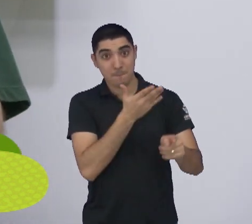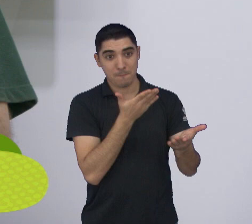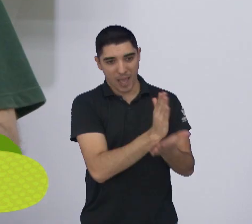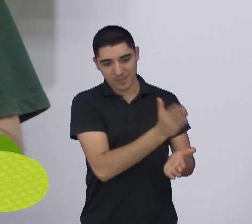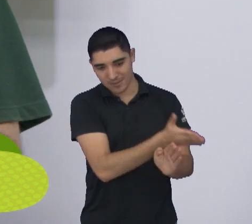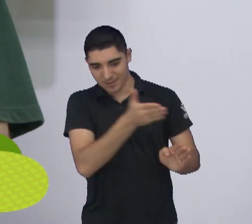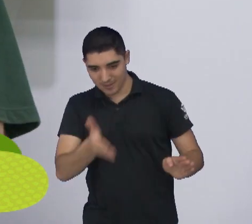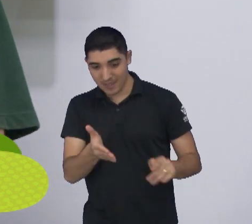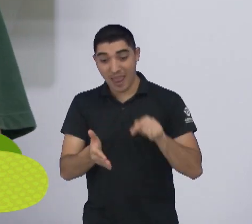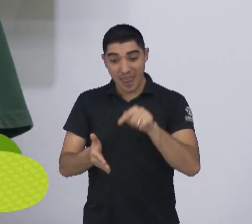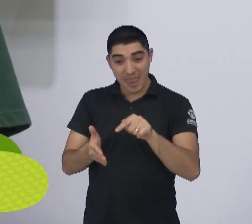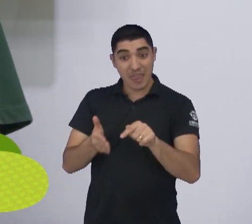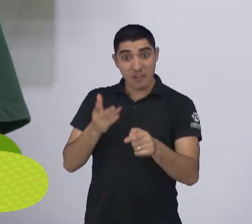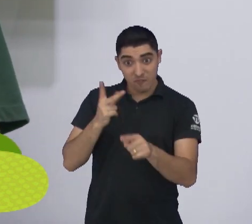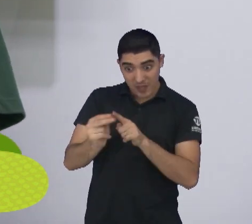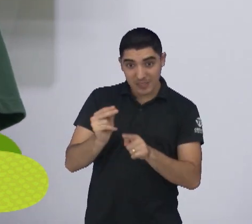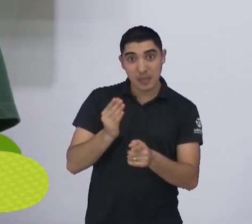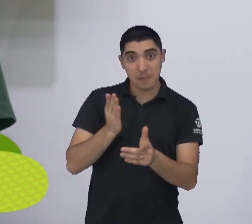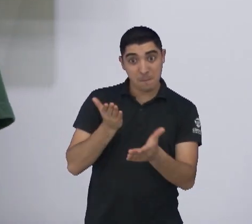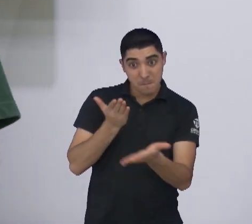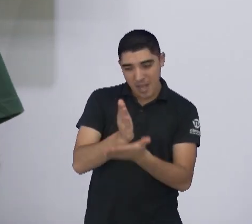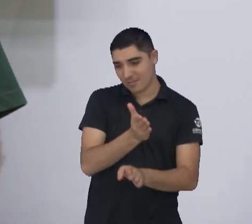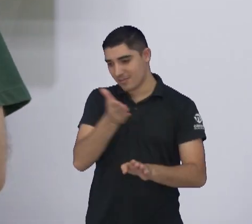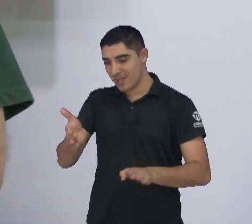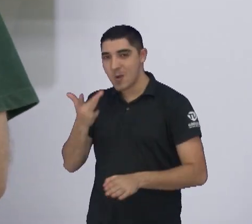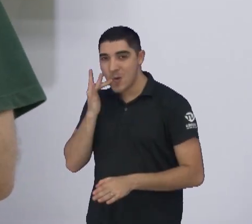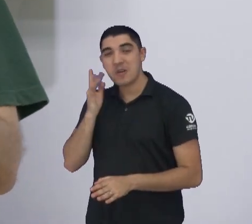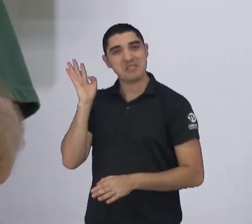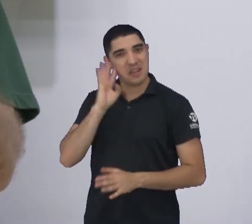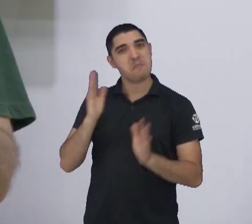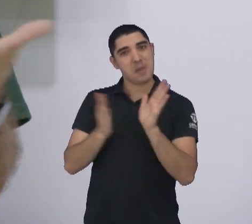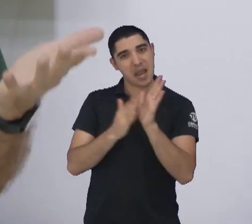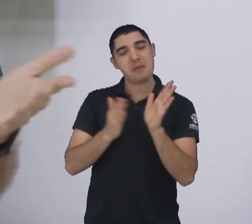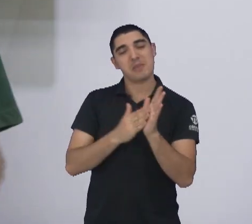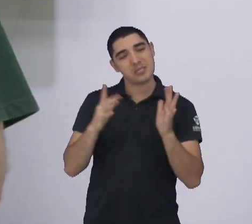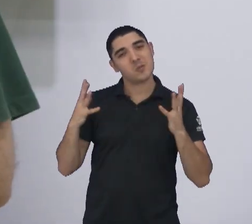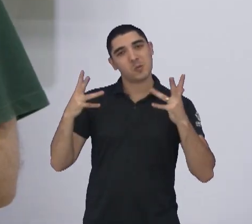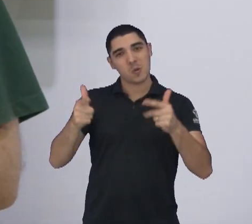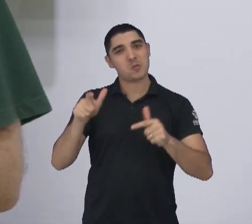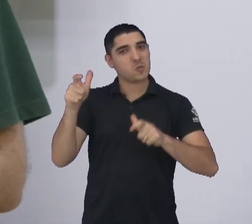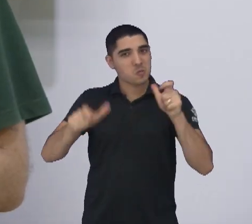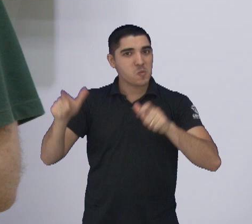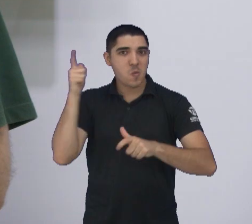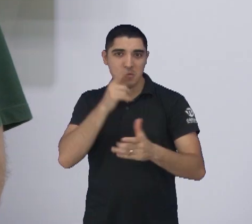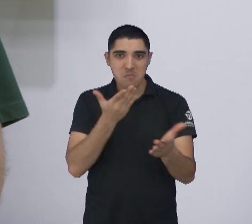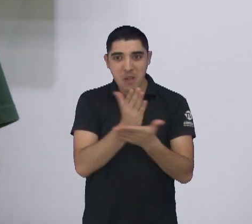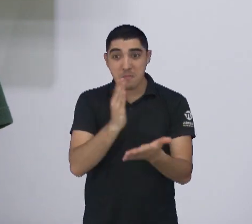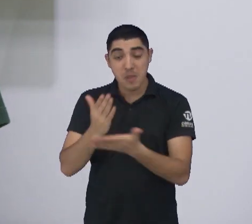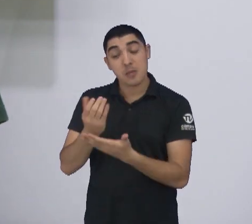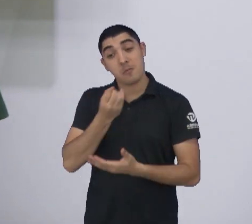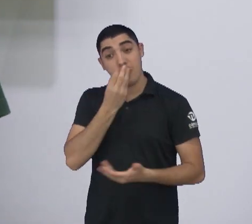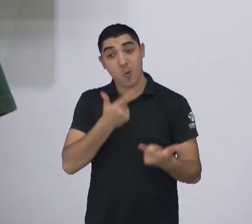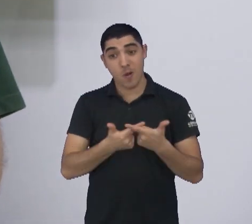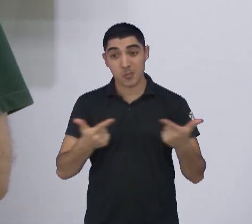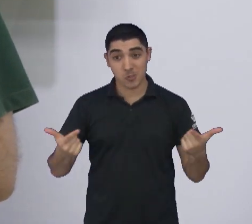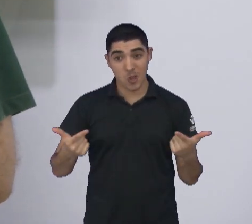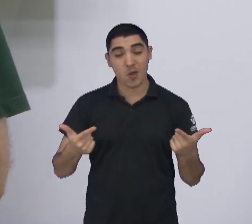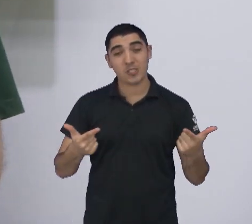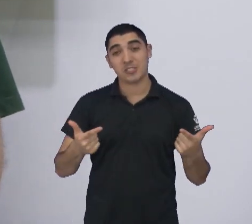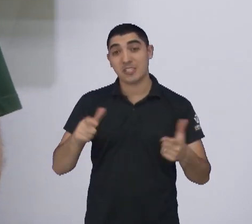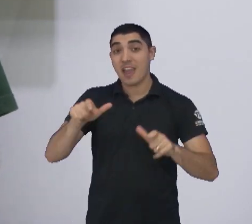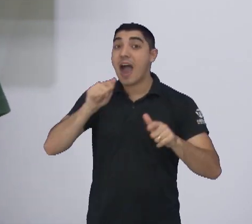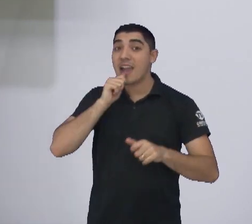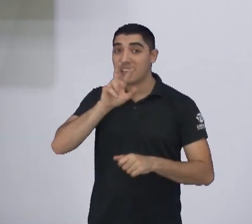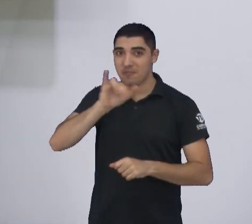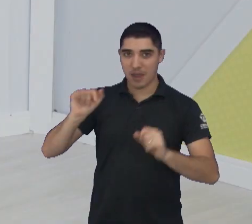foi campeão, parabéns para quem conseguiu o acesso também, não foi campeão, mas foi vice, mas conseguiu o acesso. E boa sorte para os dois times que vão fazer a